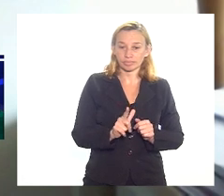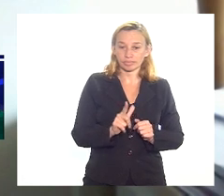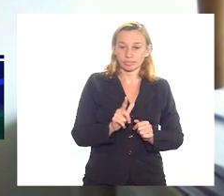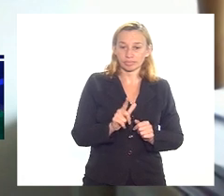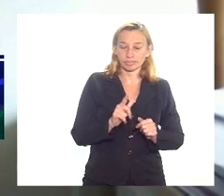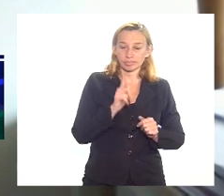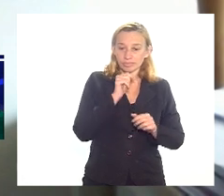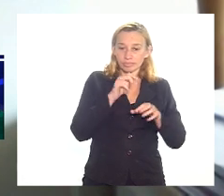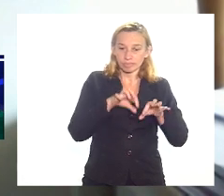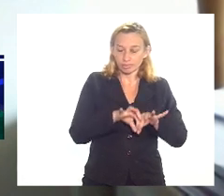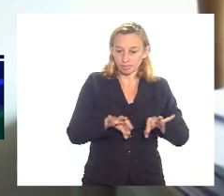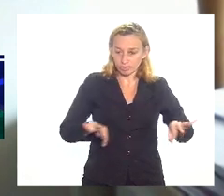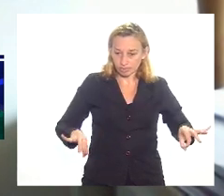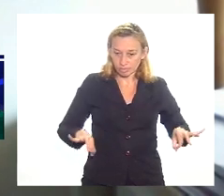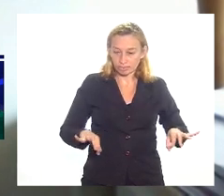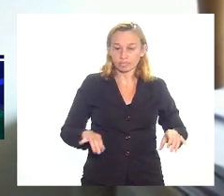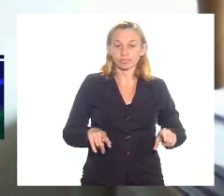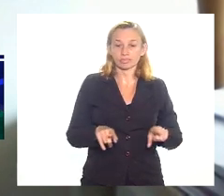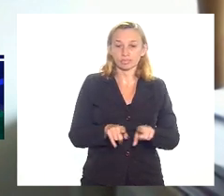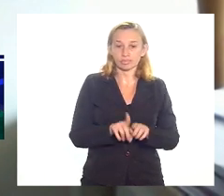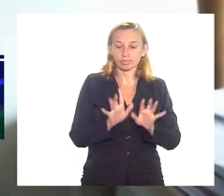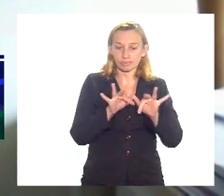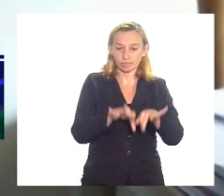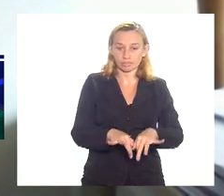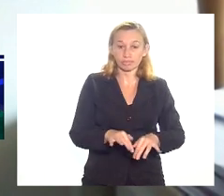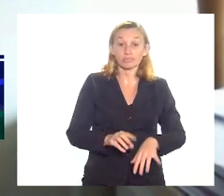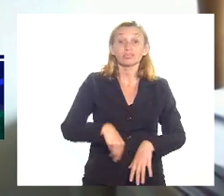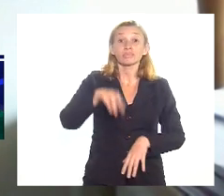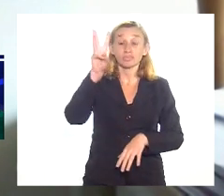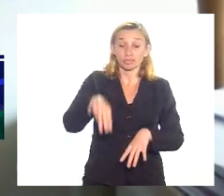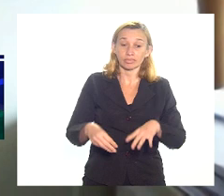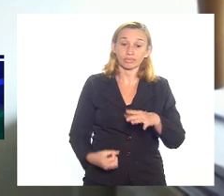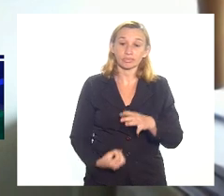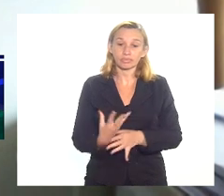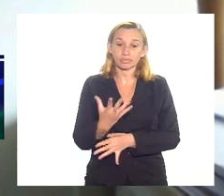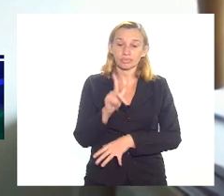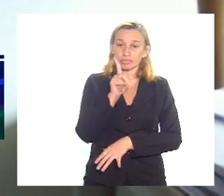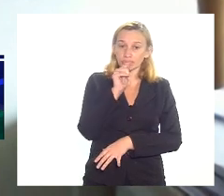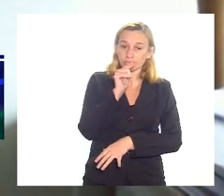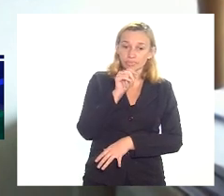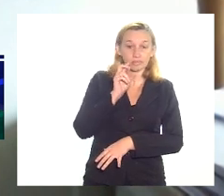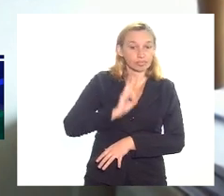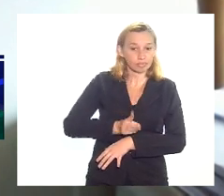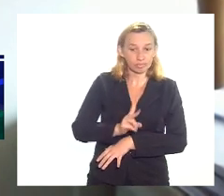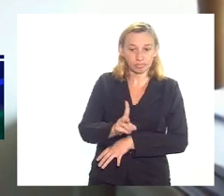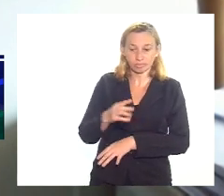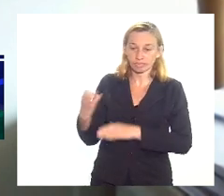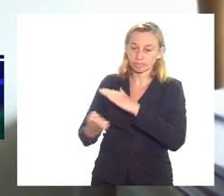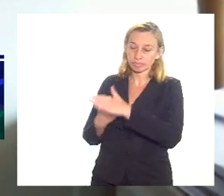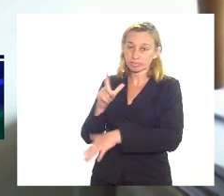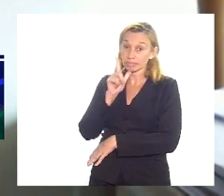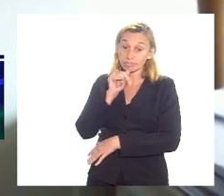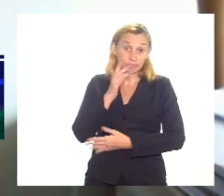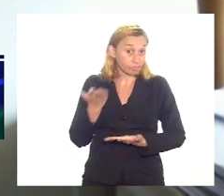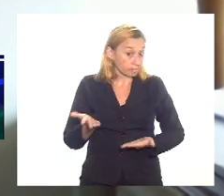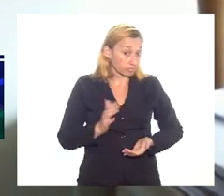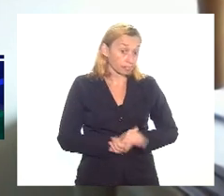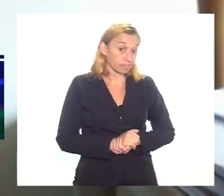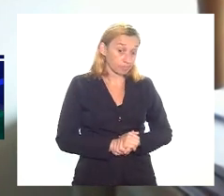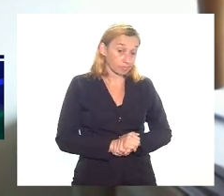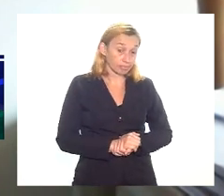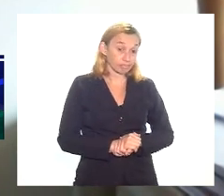a produzir a água será a SEDAI. Então, quem continuará